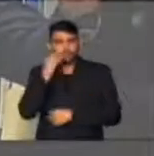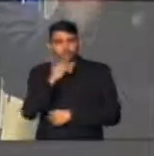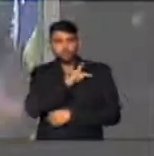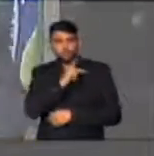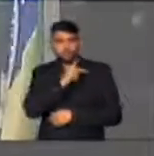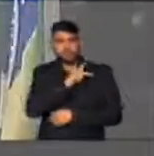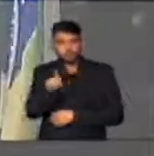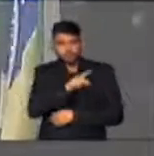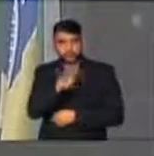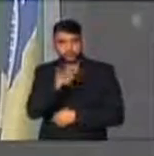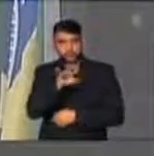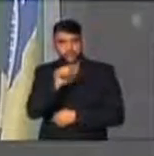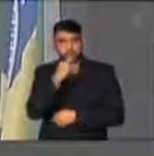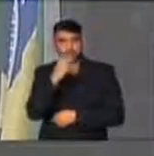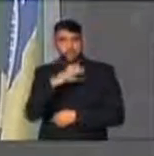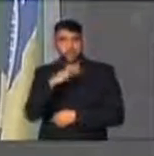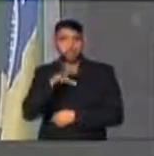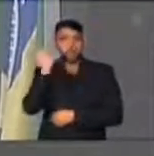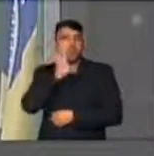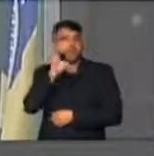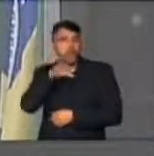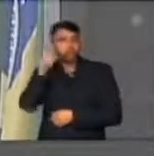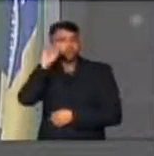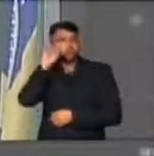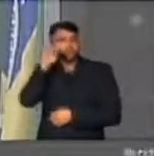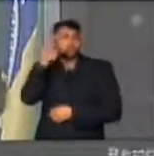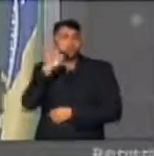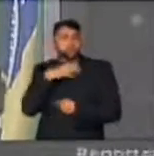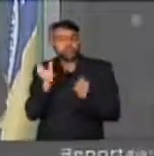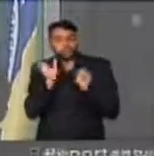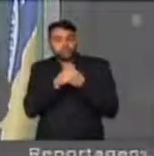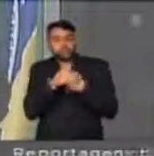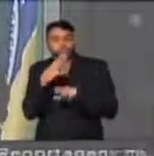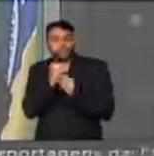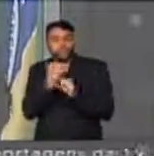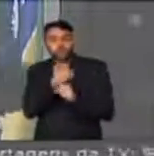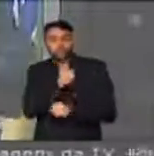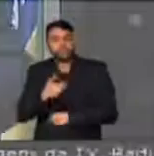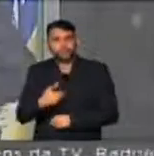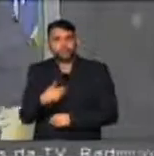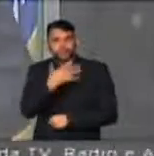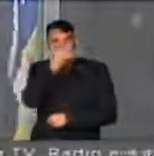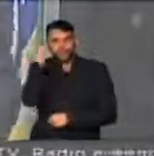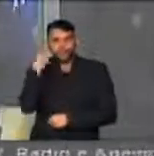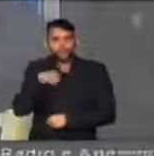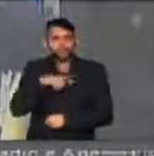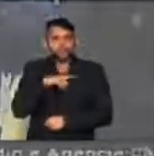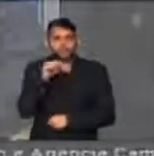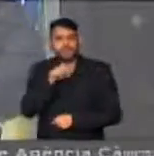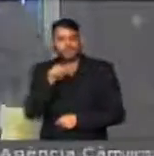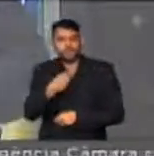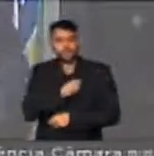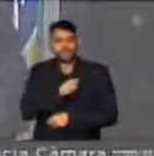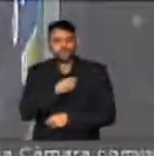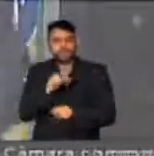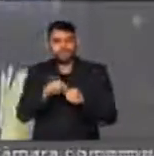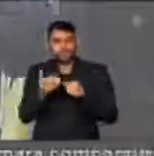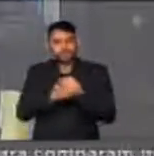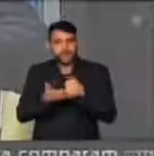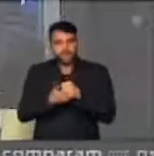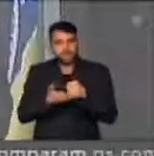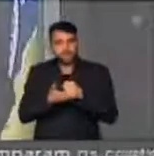professor Francisco, genial a ideia de que poderiam maquiar os orçamentos públicos, esquecendo que esse é um